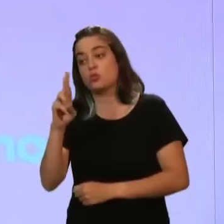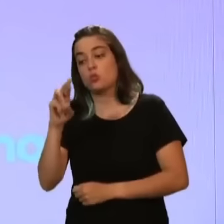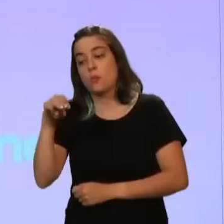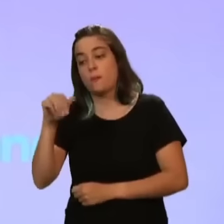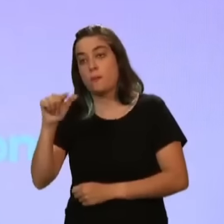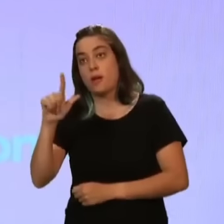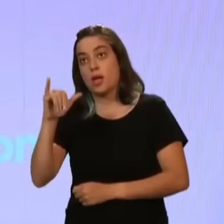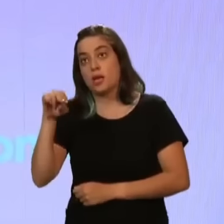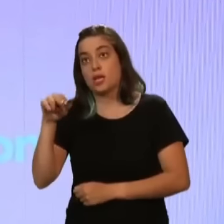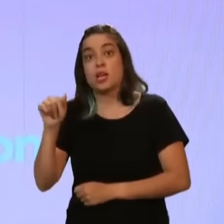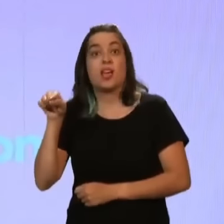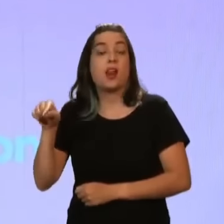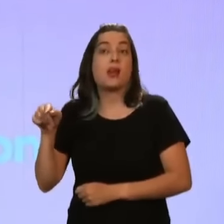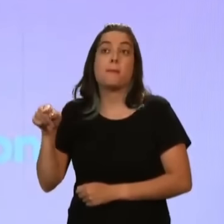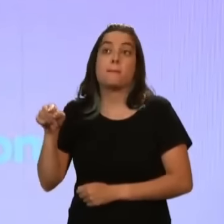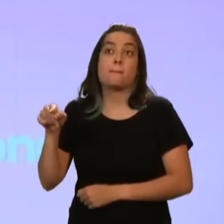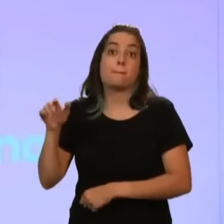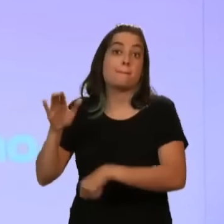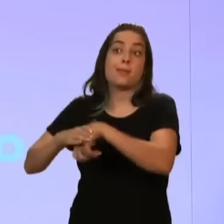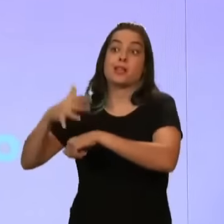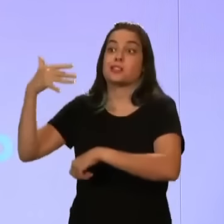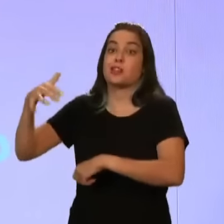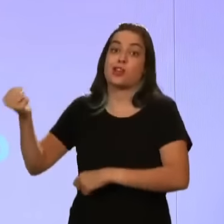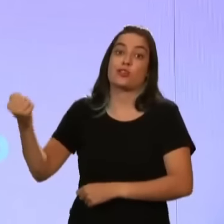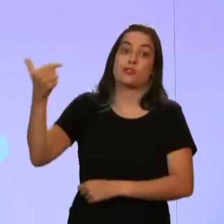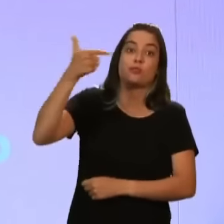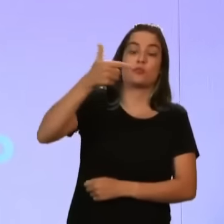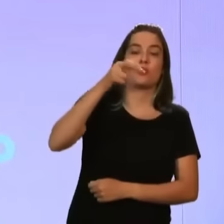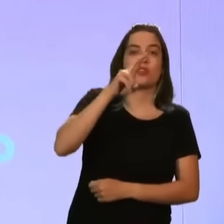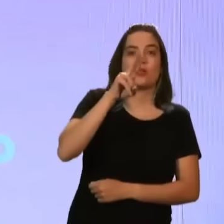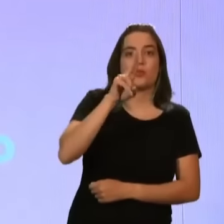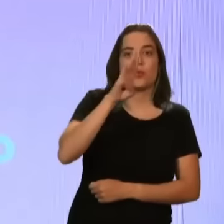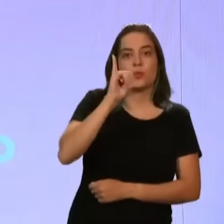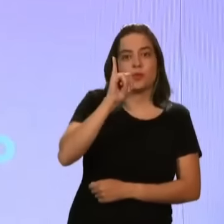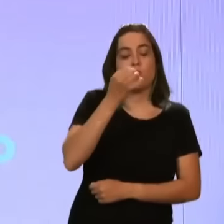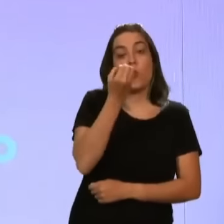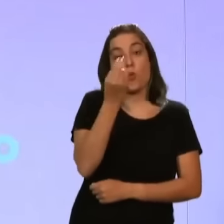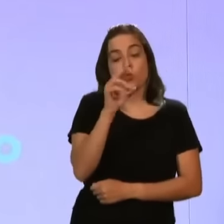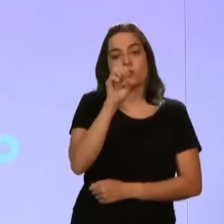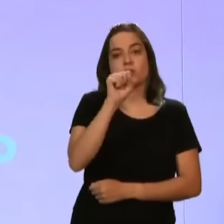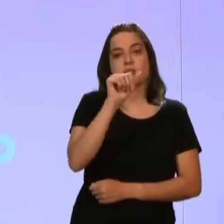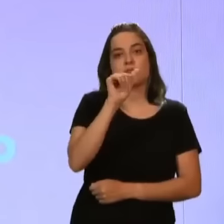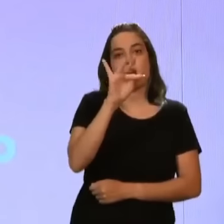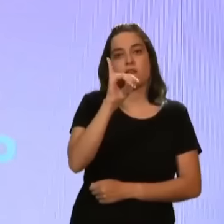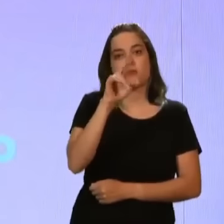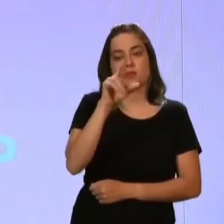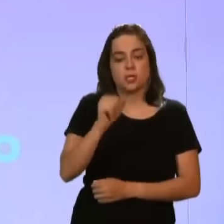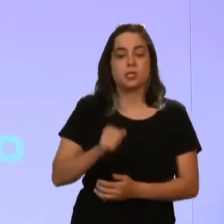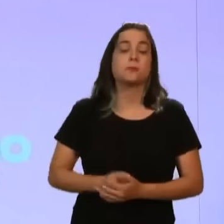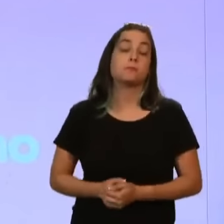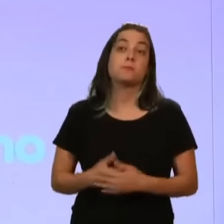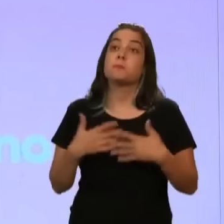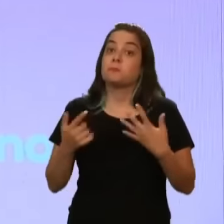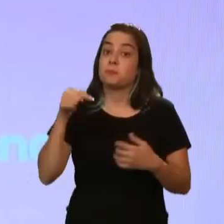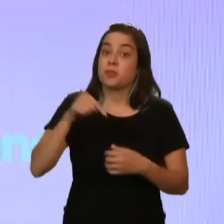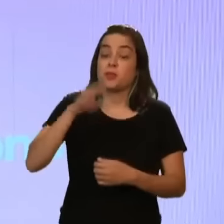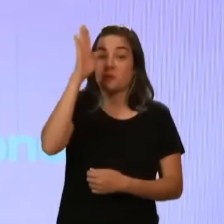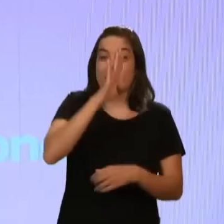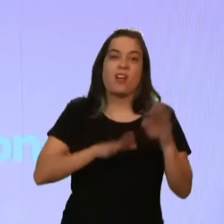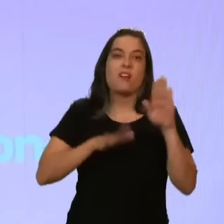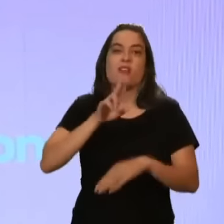tem um preço médio maior do que o rubi e a safira. Então a gente, ainda no Brasil, usa muito esse